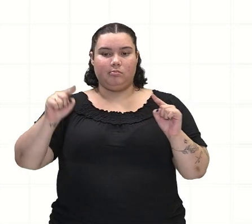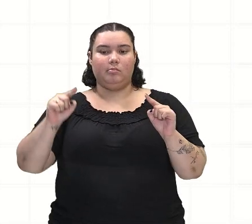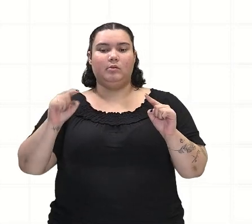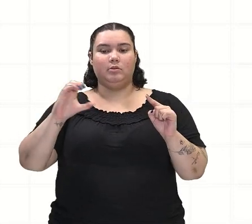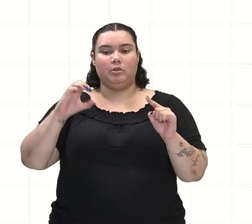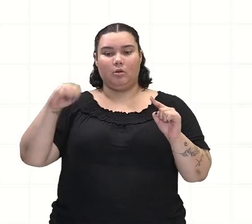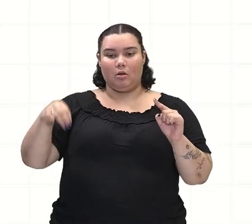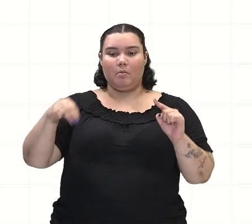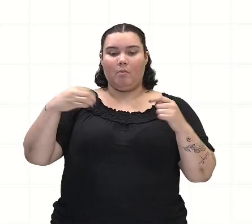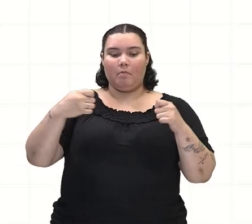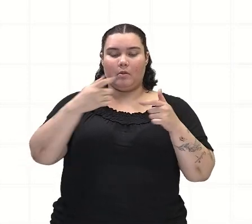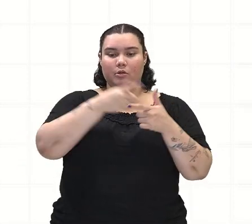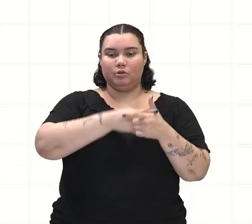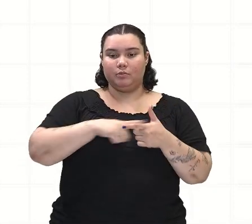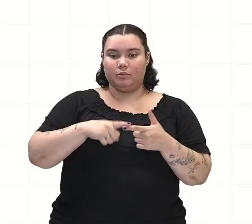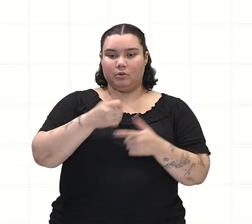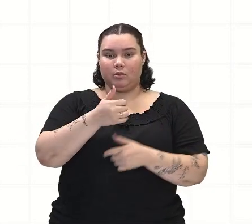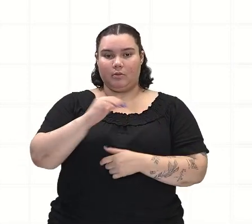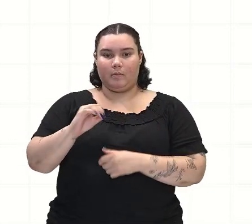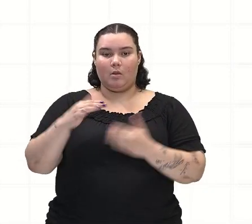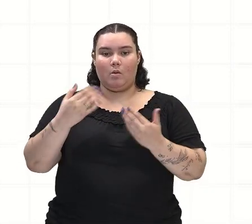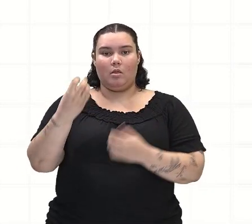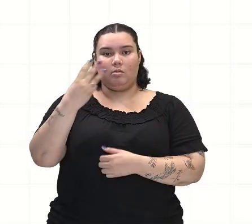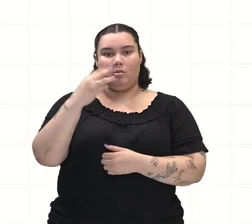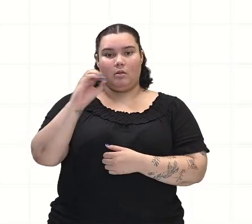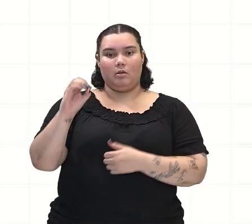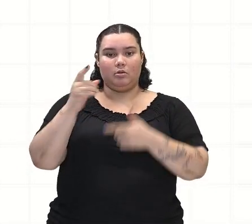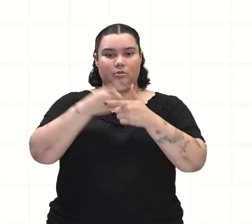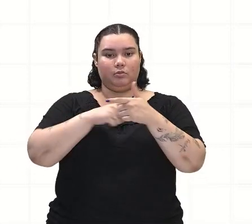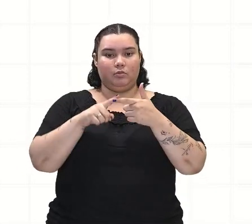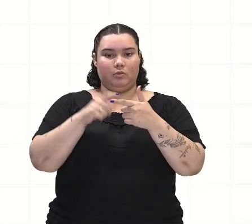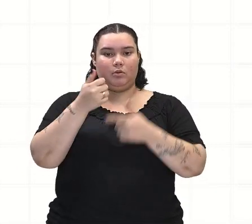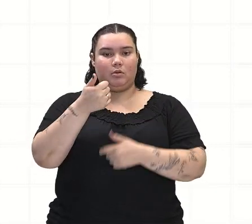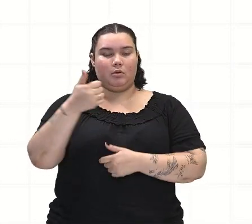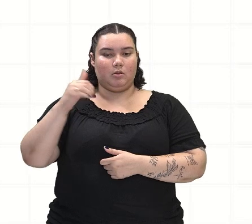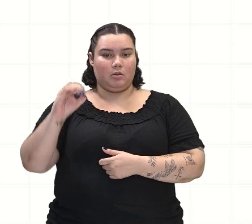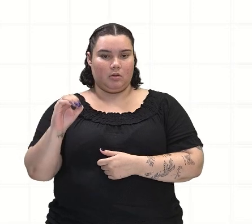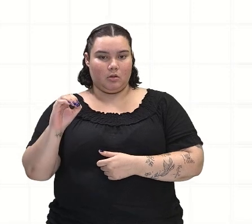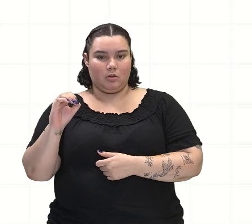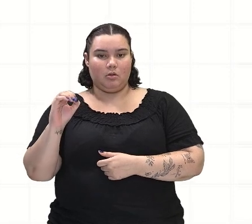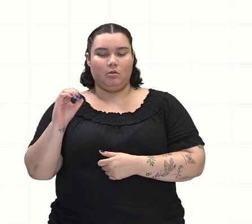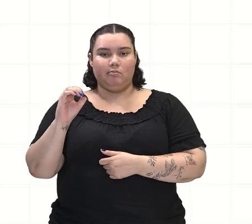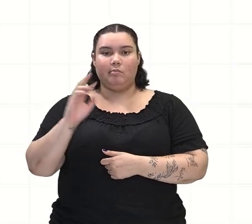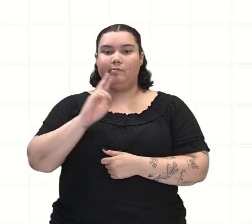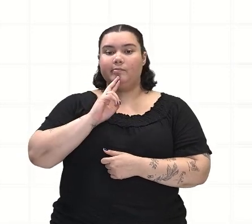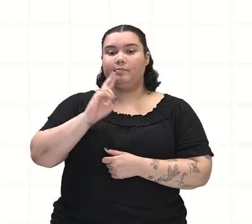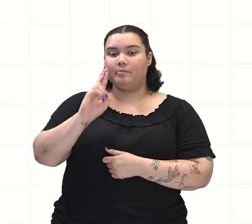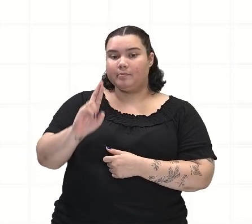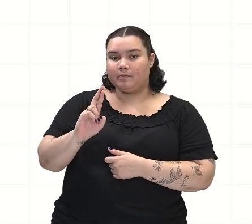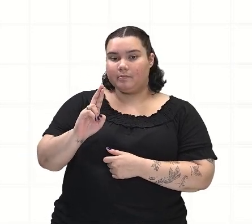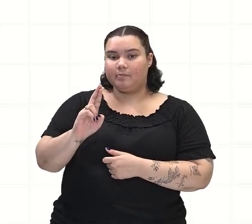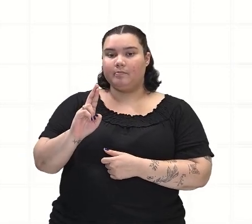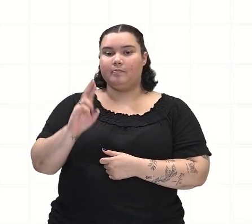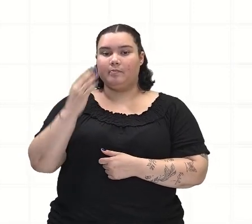10. Então eu tenho que pegar esses 30 milímetros e dividir ele por 10. Aí a resposta já